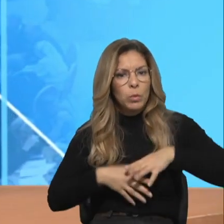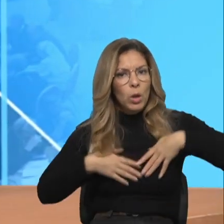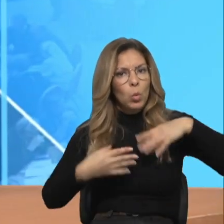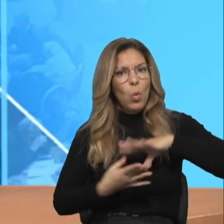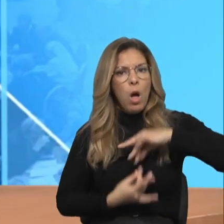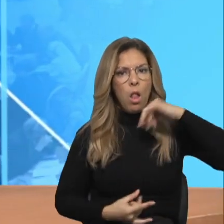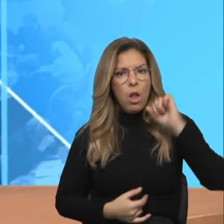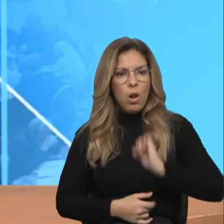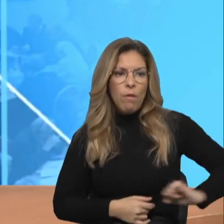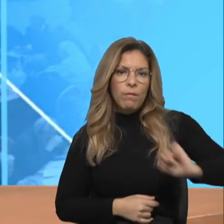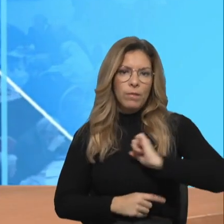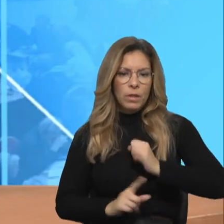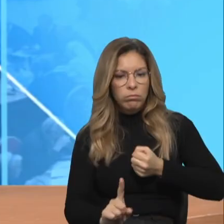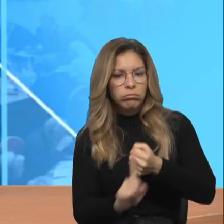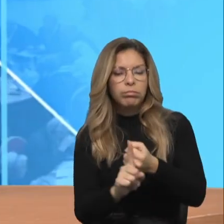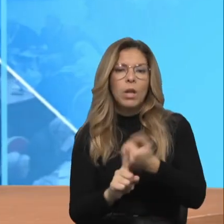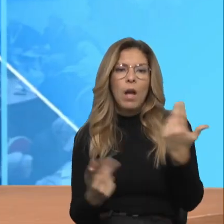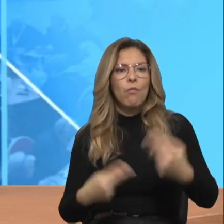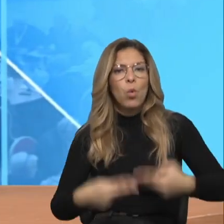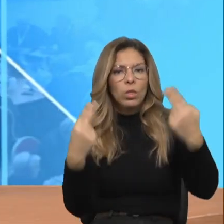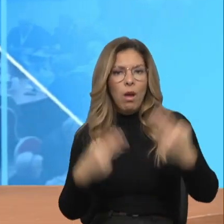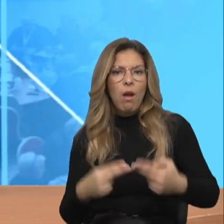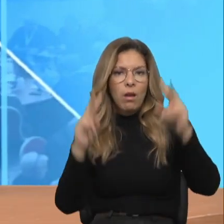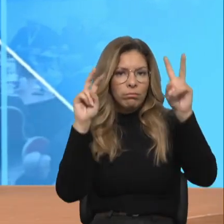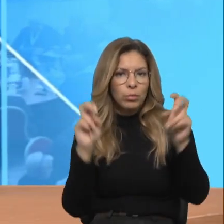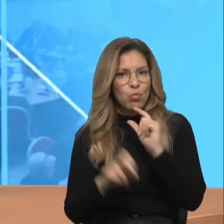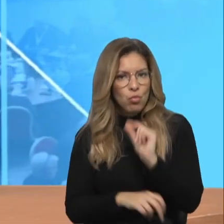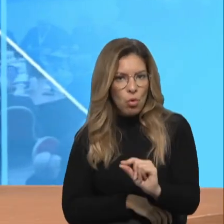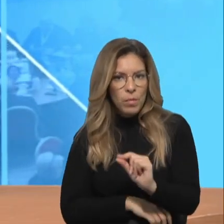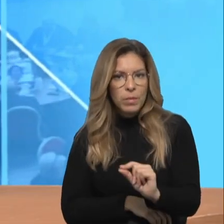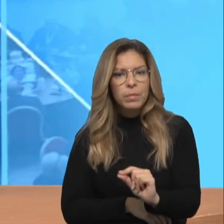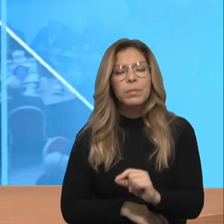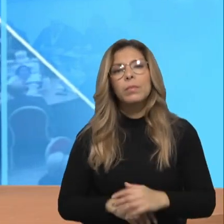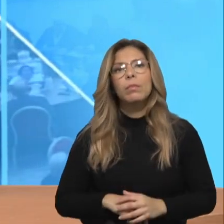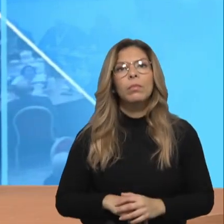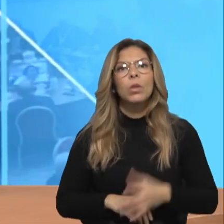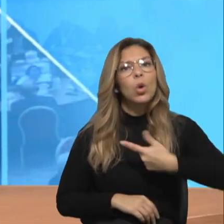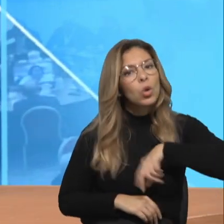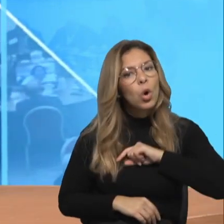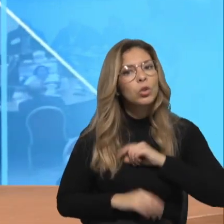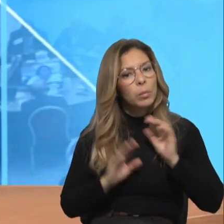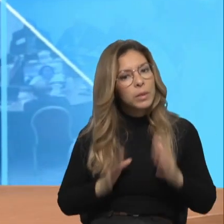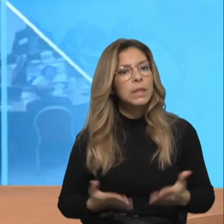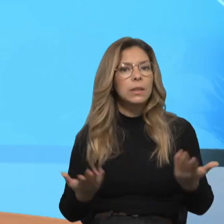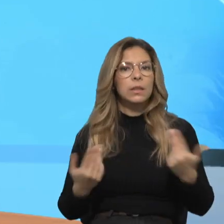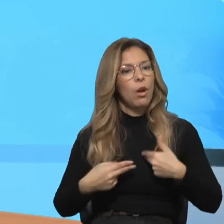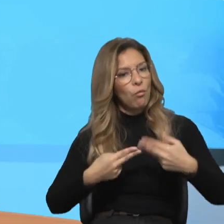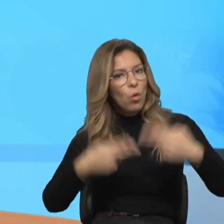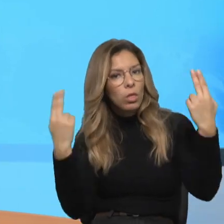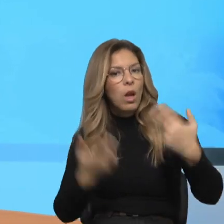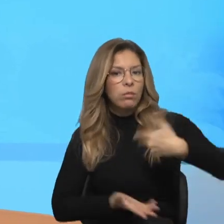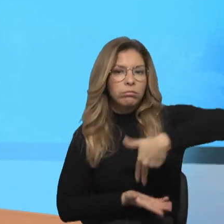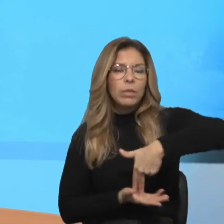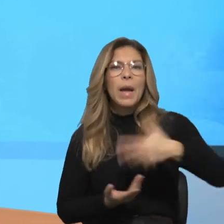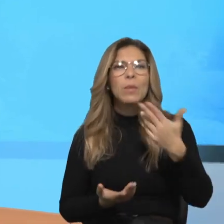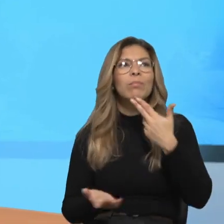chama a missão de fronteiras. Que nós, os dominicanos, temos que estar na fronteira. E acredito que não sejam fronteiras